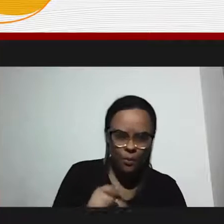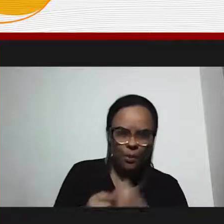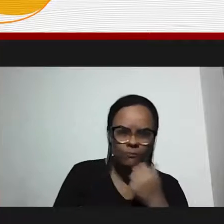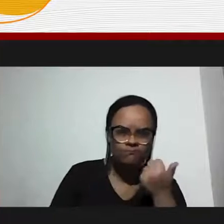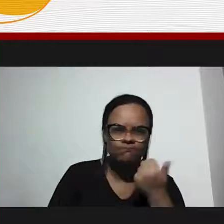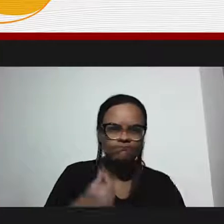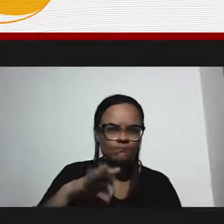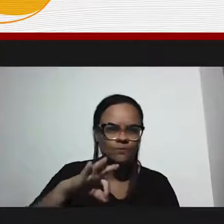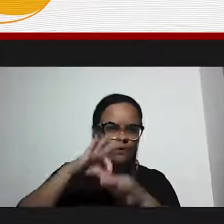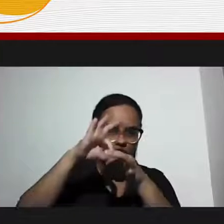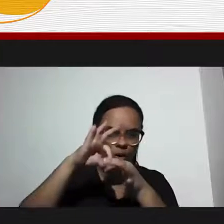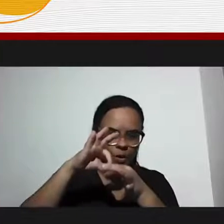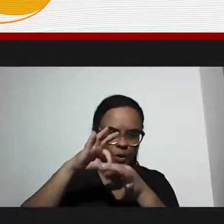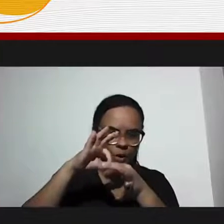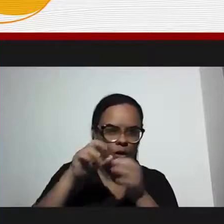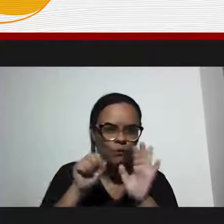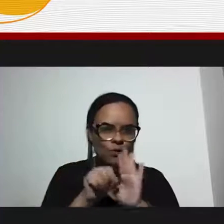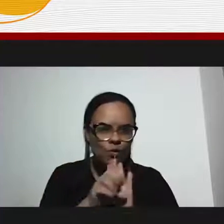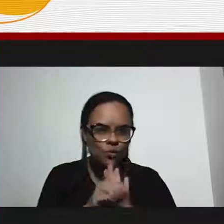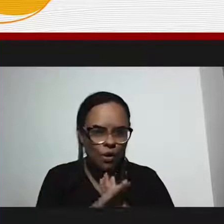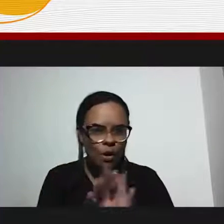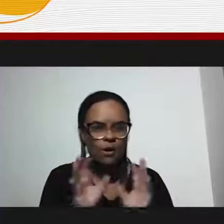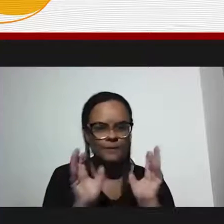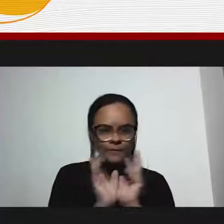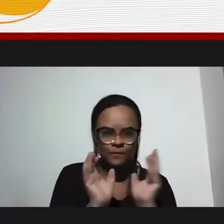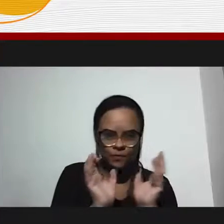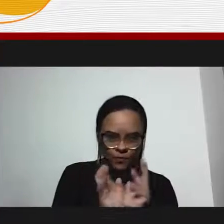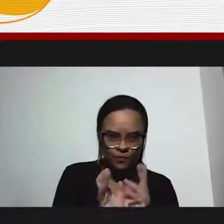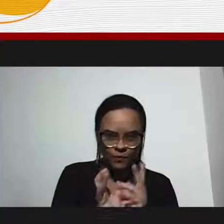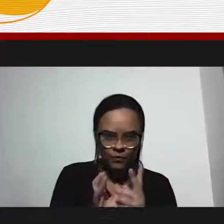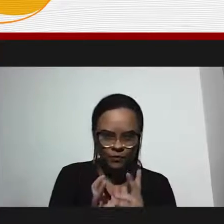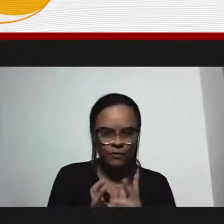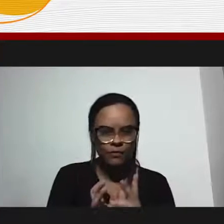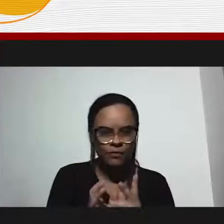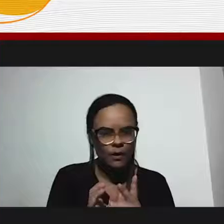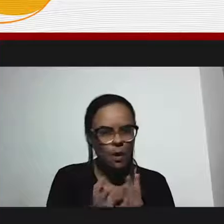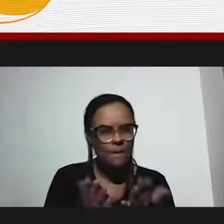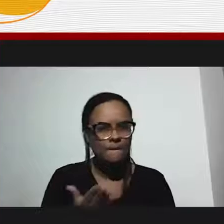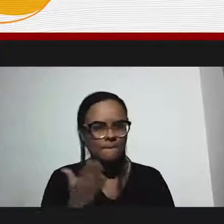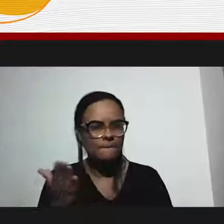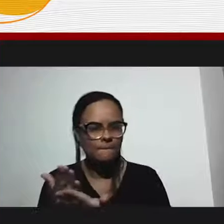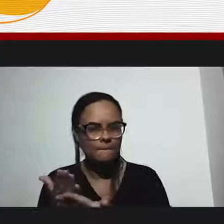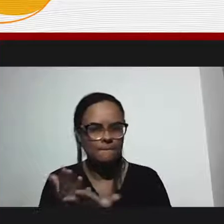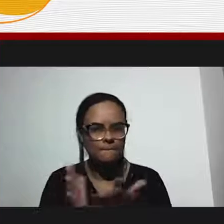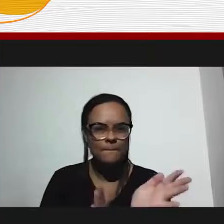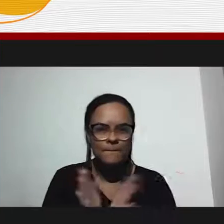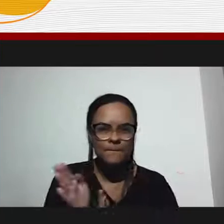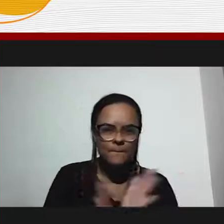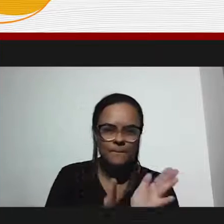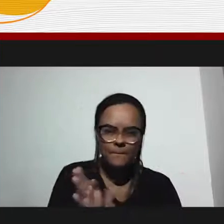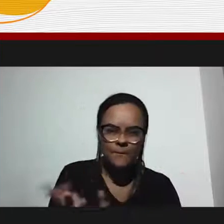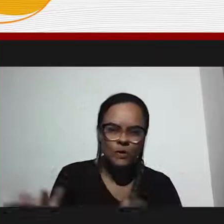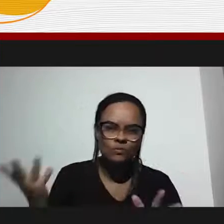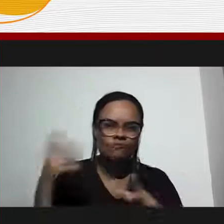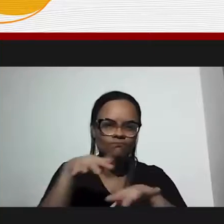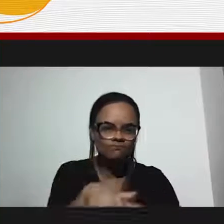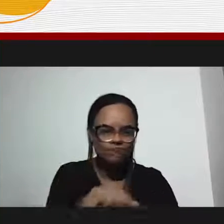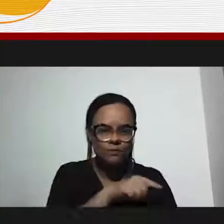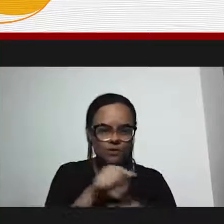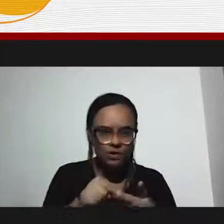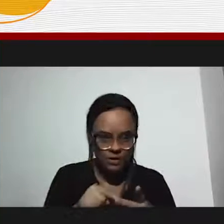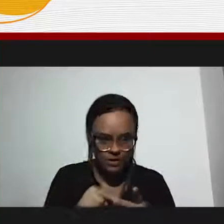Grupo Globo. Hoje eu presto consultoria de acessibilidade e inclusão